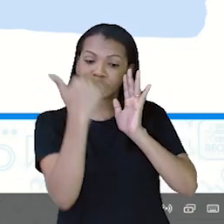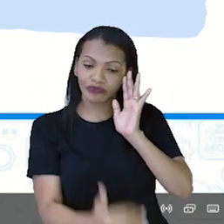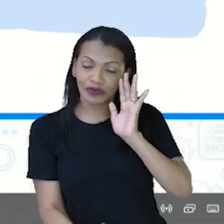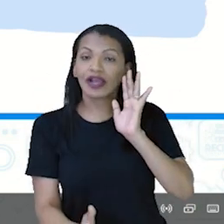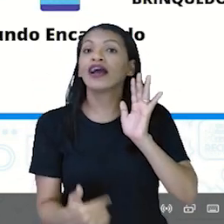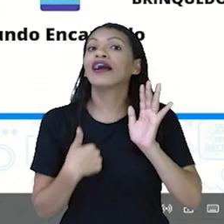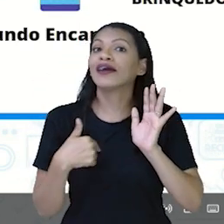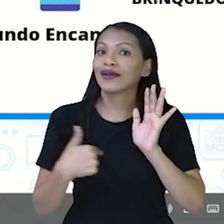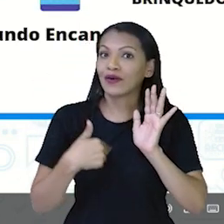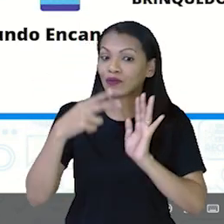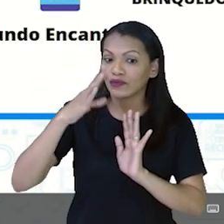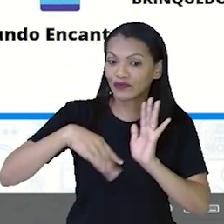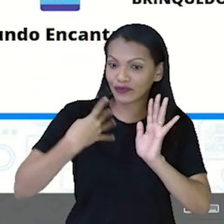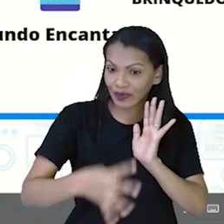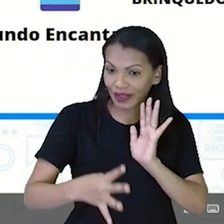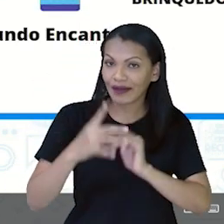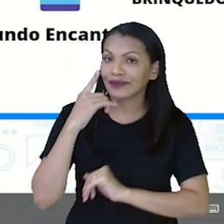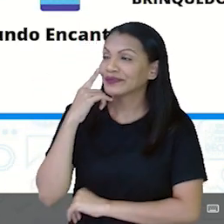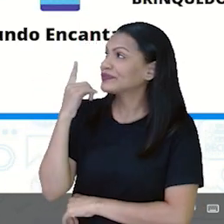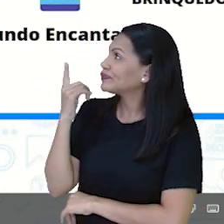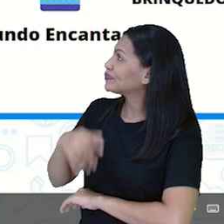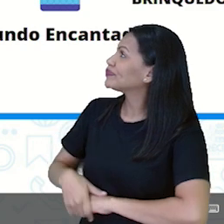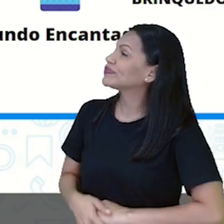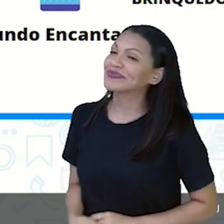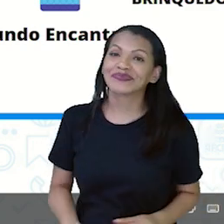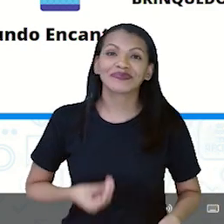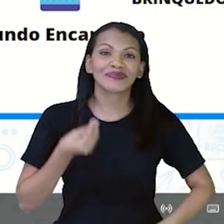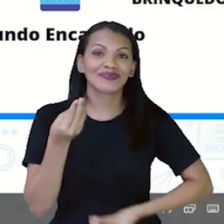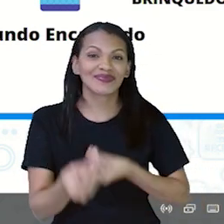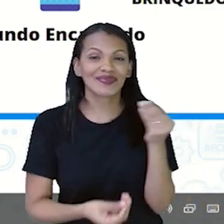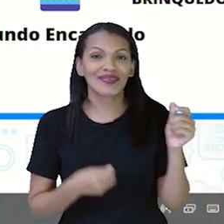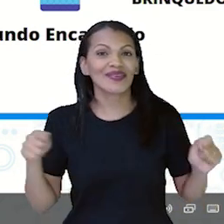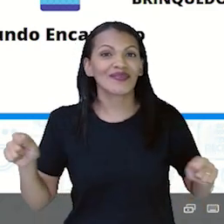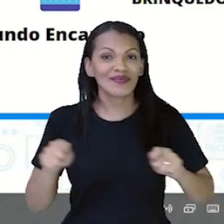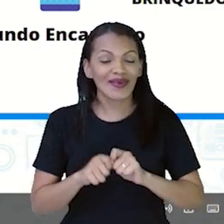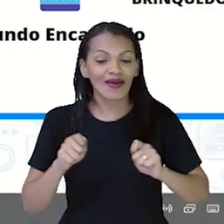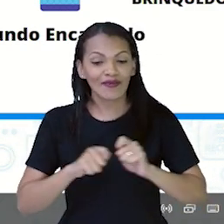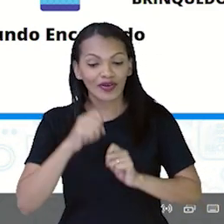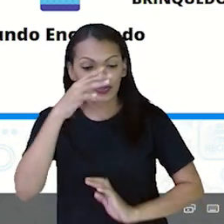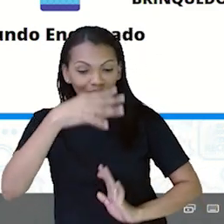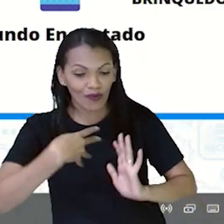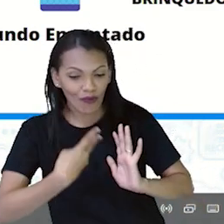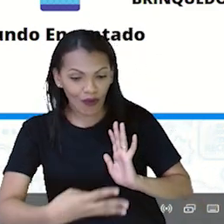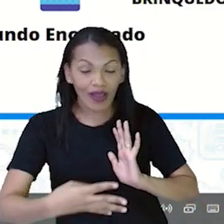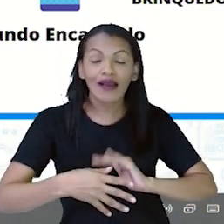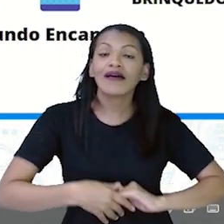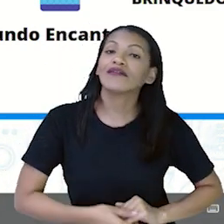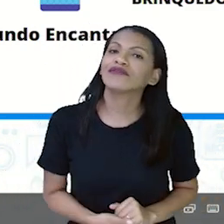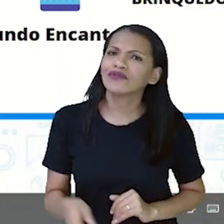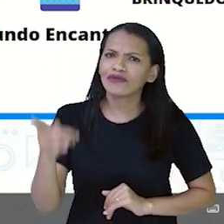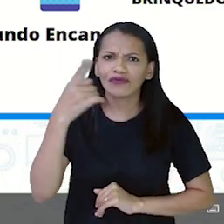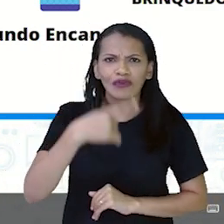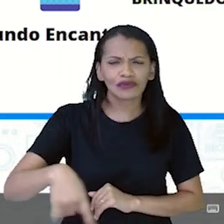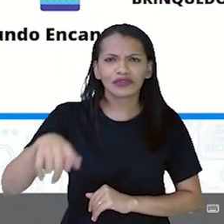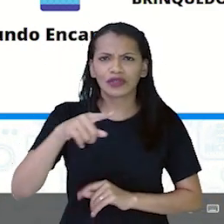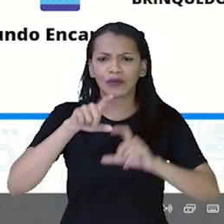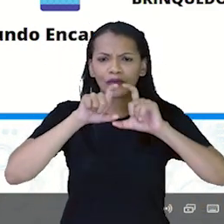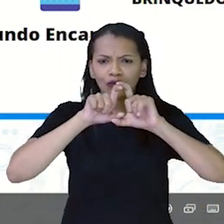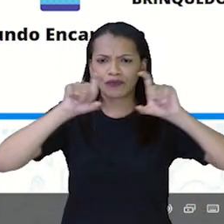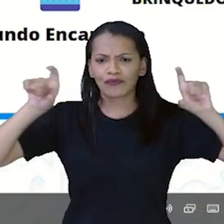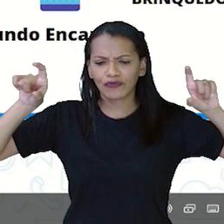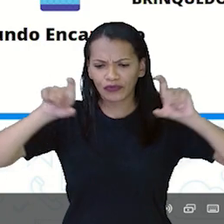trouxe na tabela? Olha só. Como é que eu vou fazer esse gráfico? Você vai passar 2